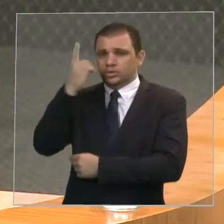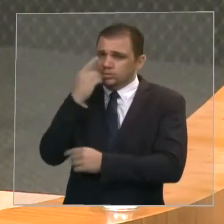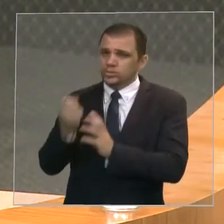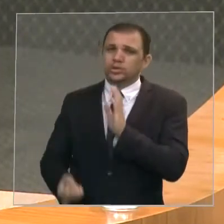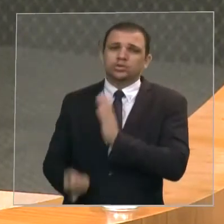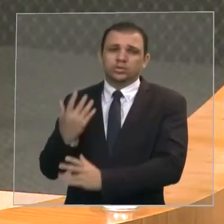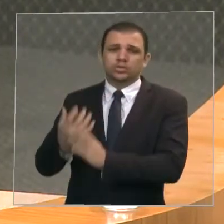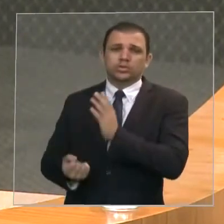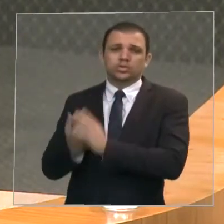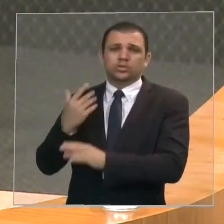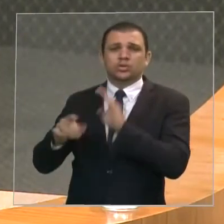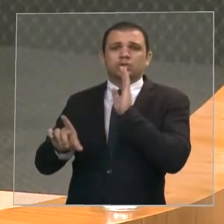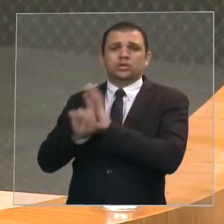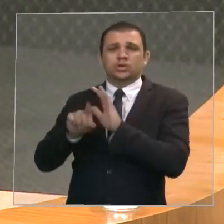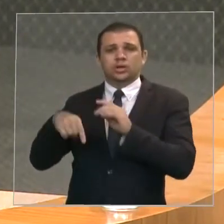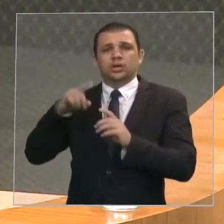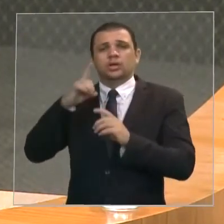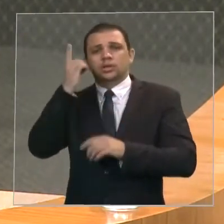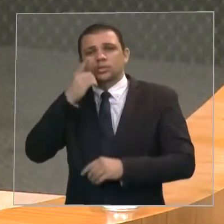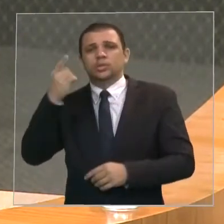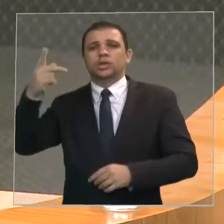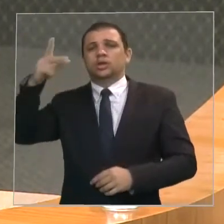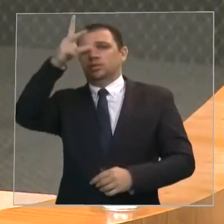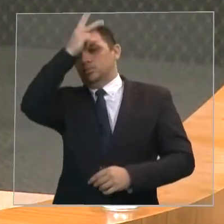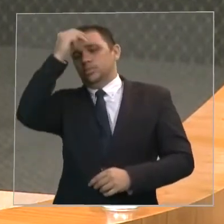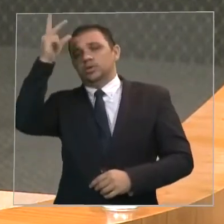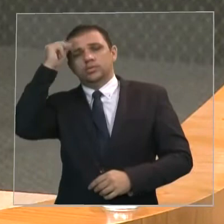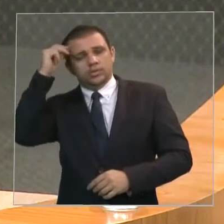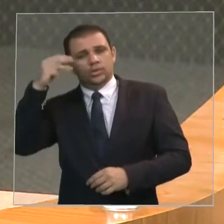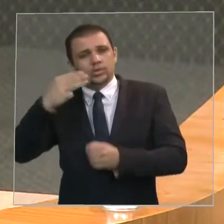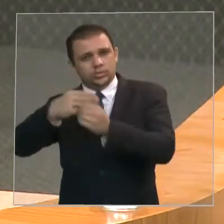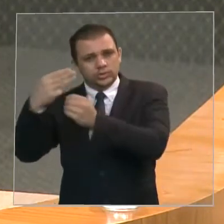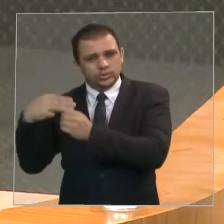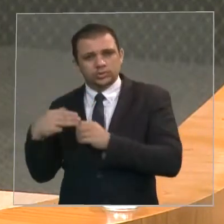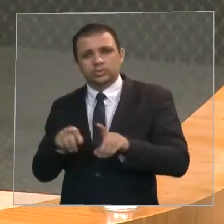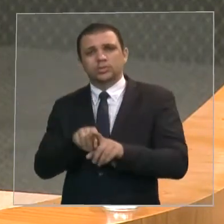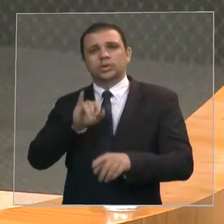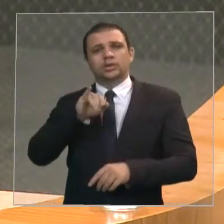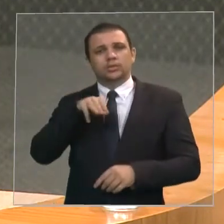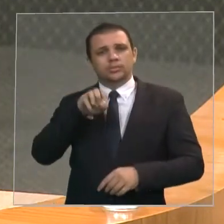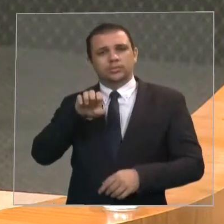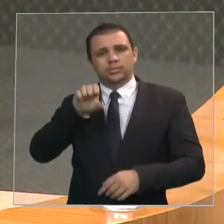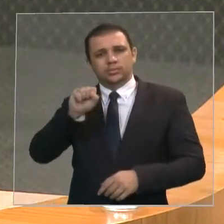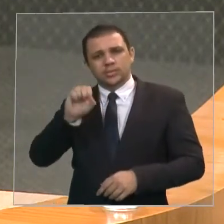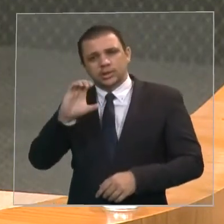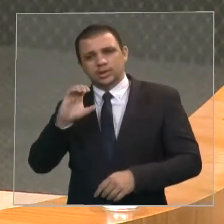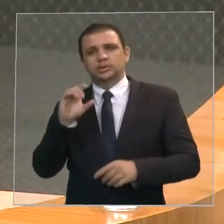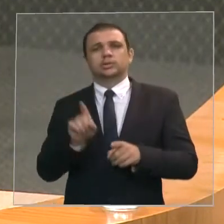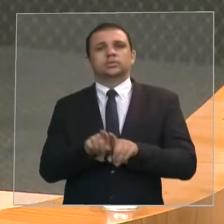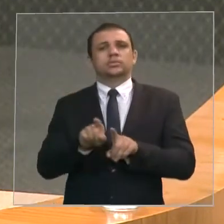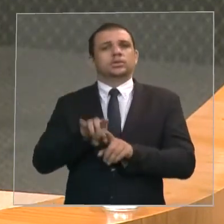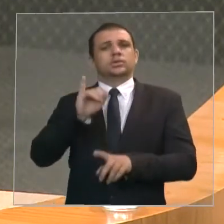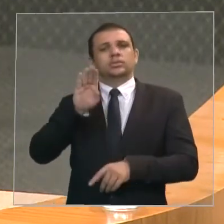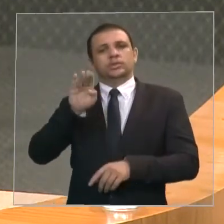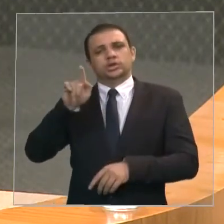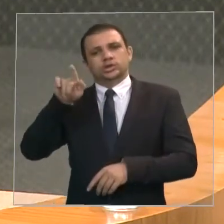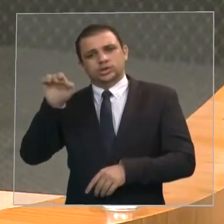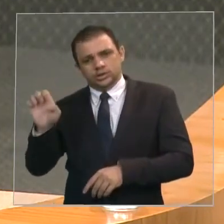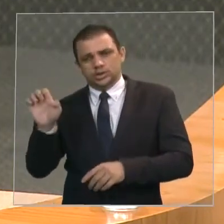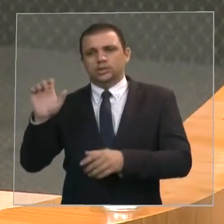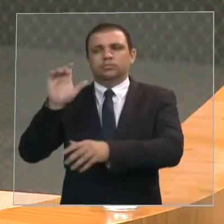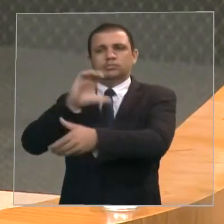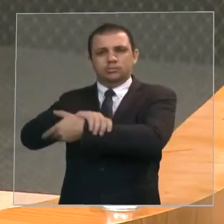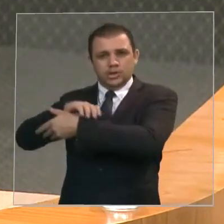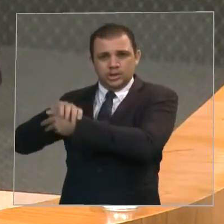prefeitos municipais, com o IMESC e o IBGE. Então, nós temos que ter parceiros. E aí é o que eu estou chamando aqui, esta